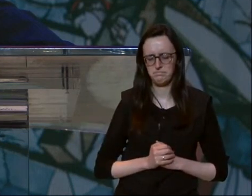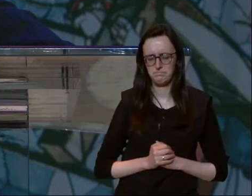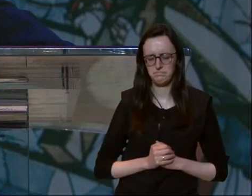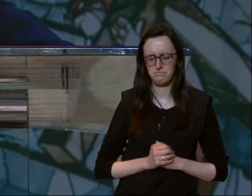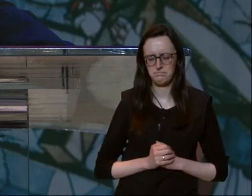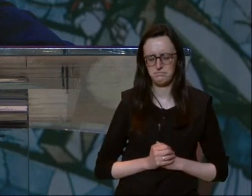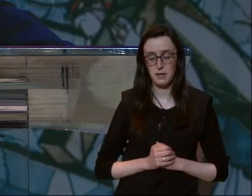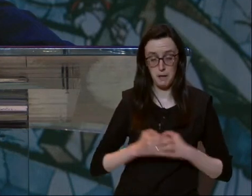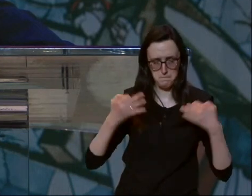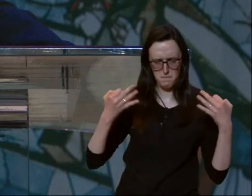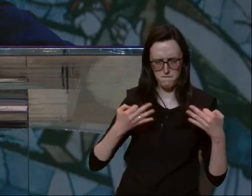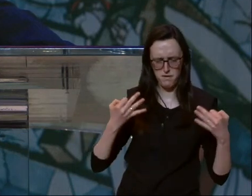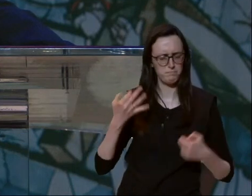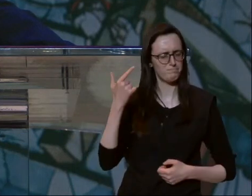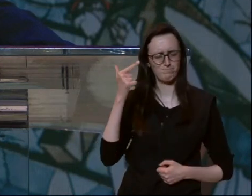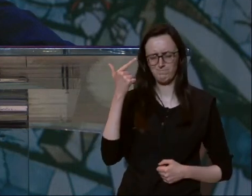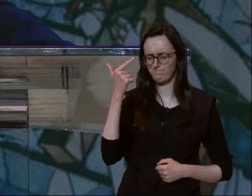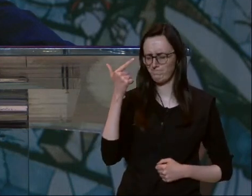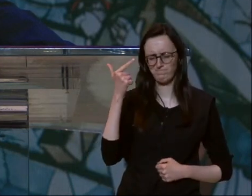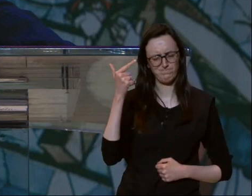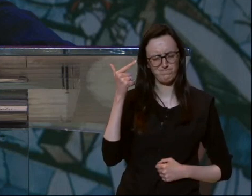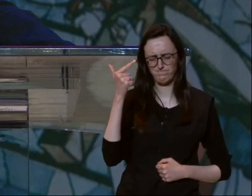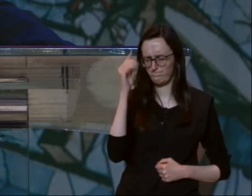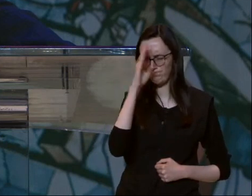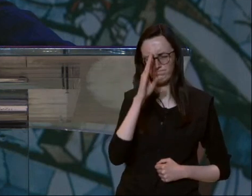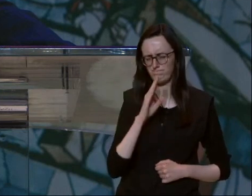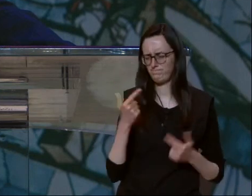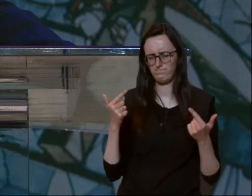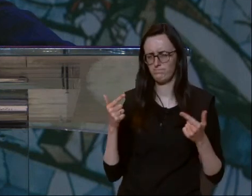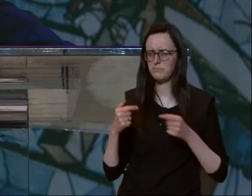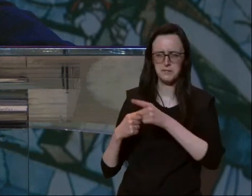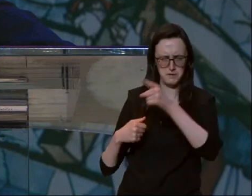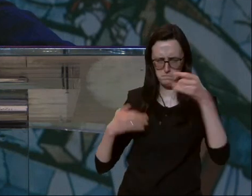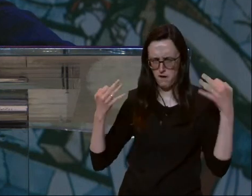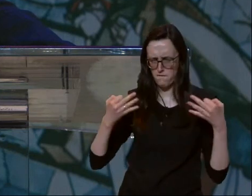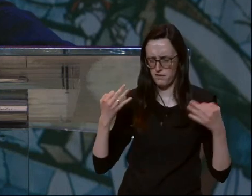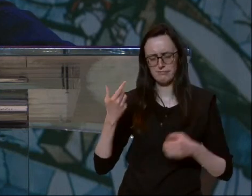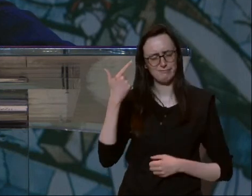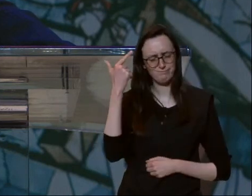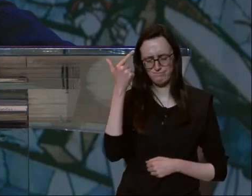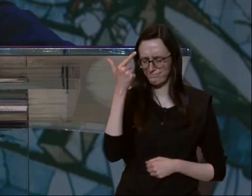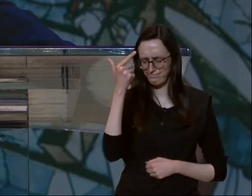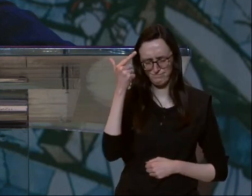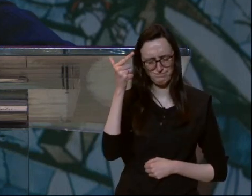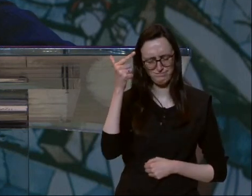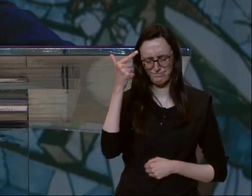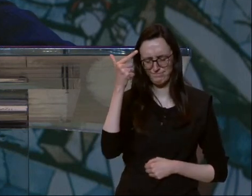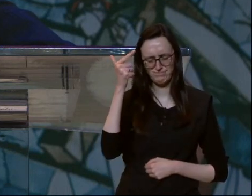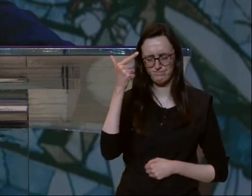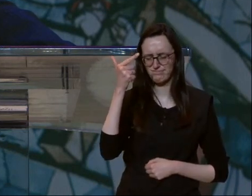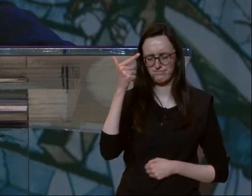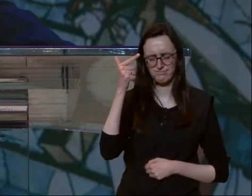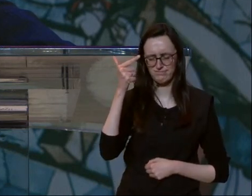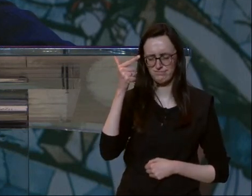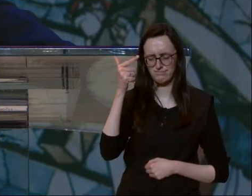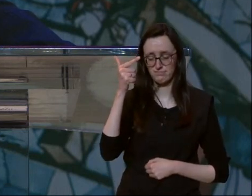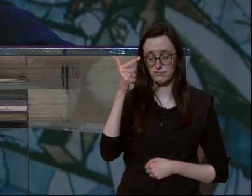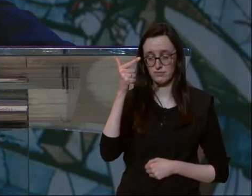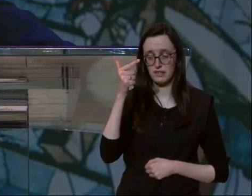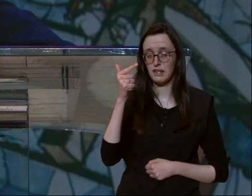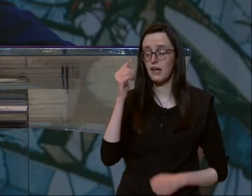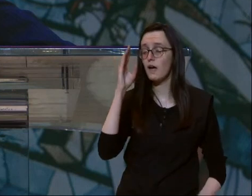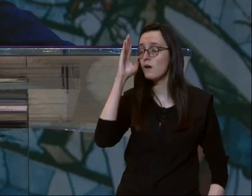Perfeita não é. O nosso povo não é perfeito. O brasileiro é